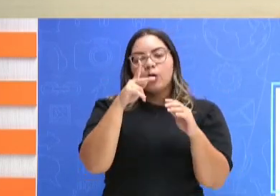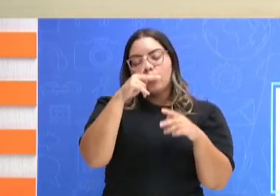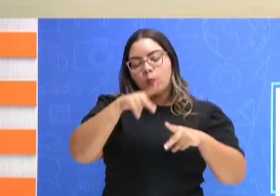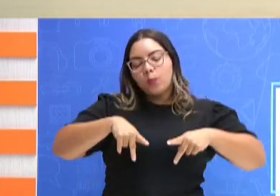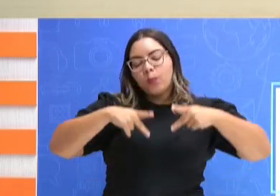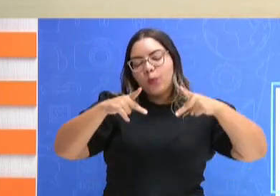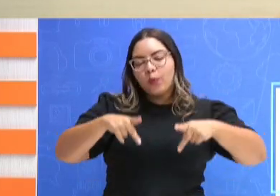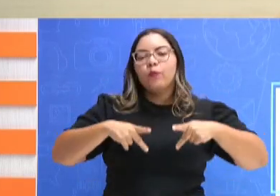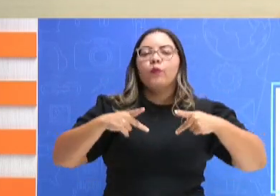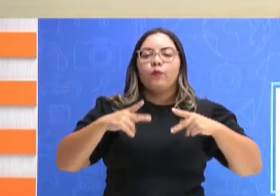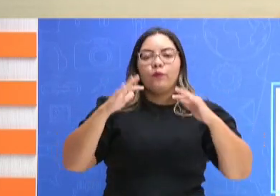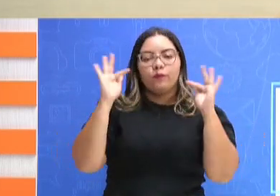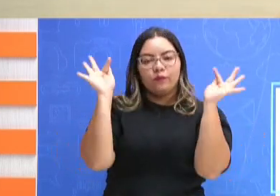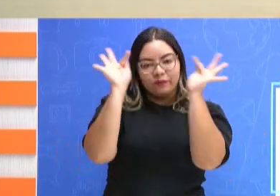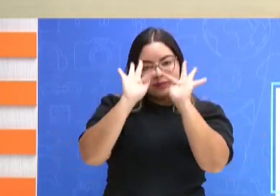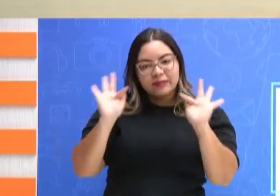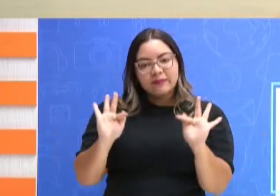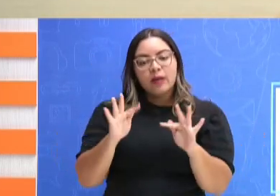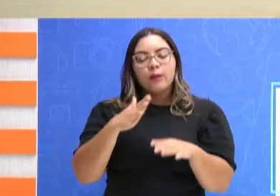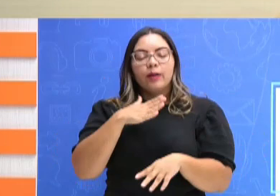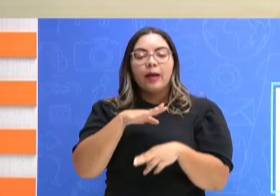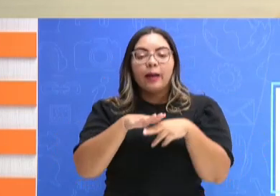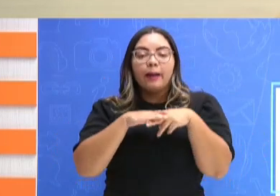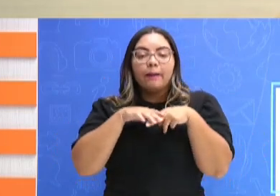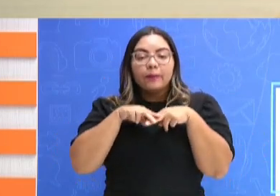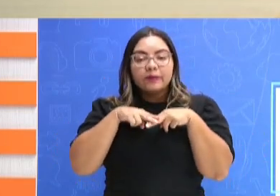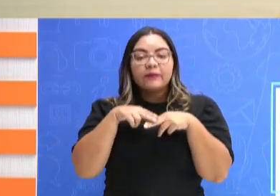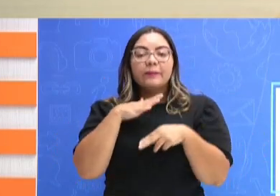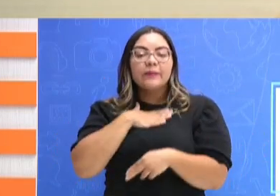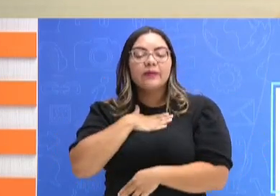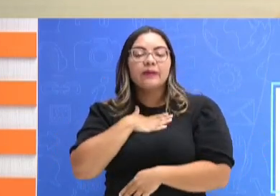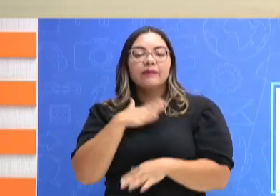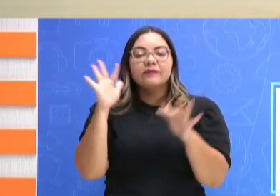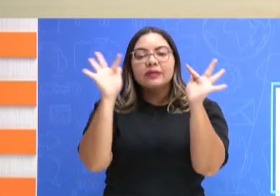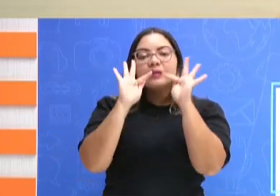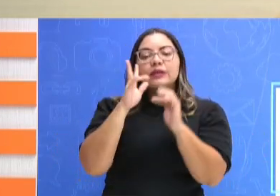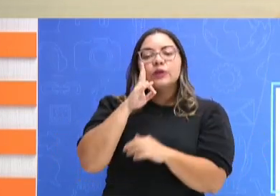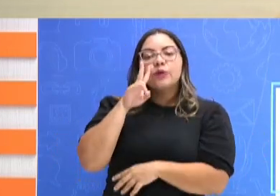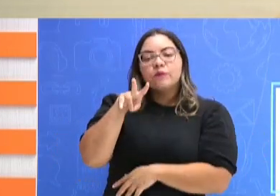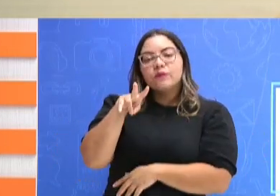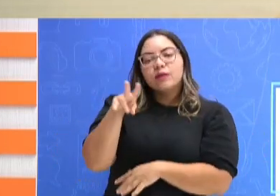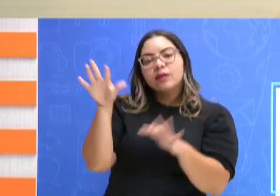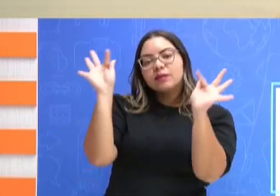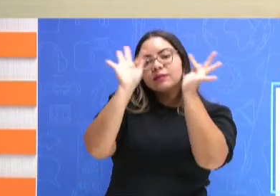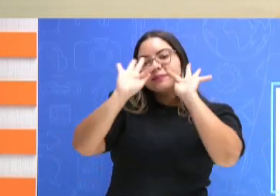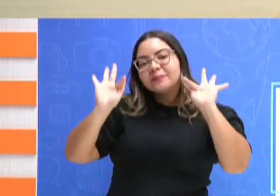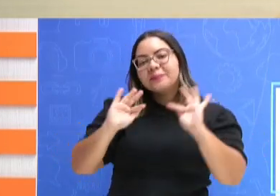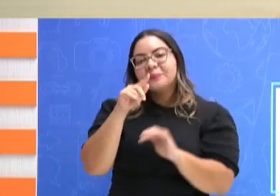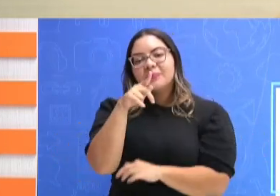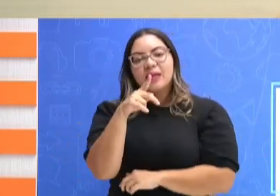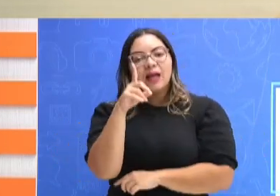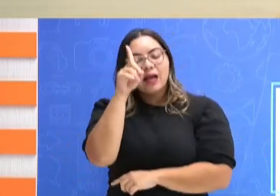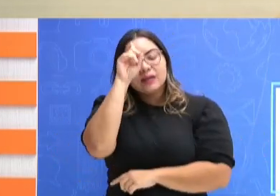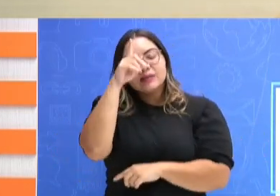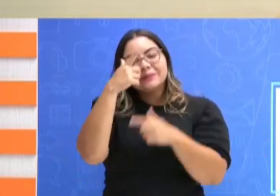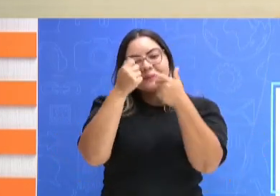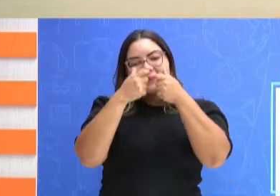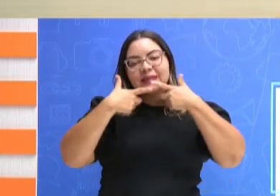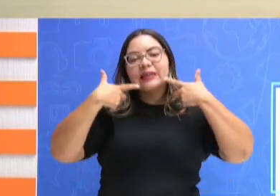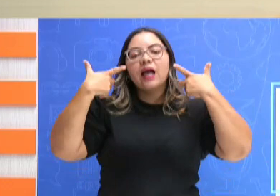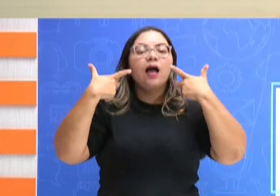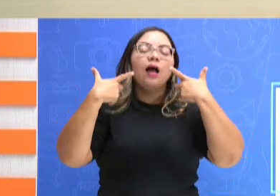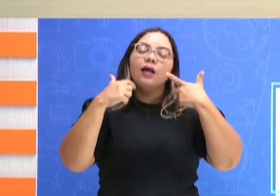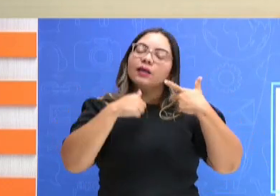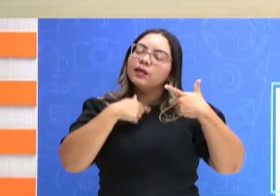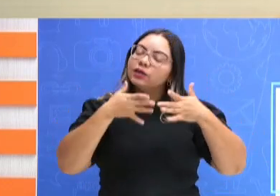feliz. Então a minha felicidade existe a partir do momento que eu vejo um sorriso seu. A cada sorriso é um motivo para acreditar que eu